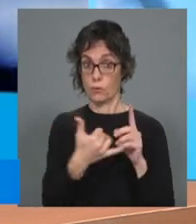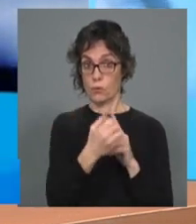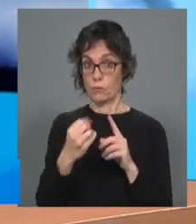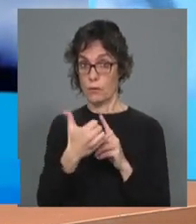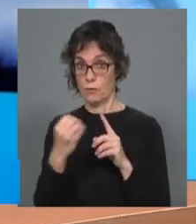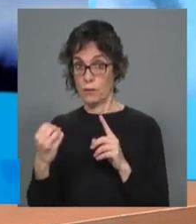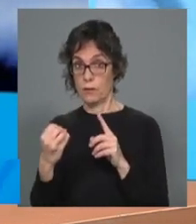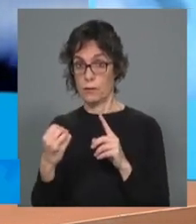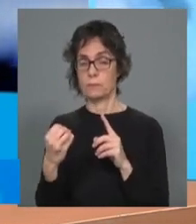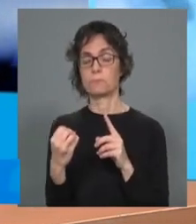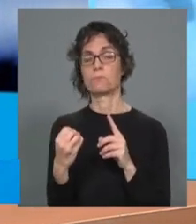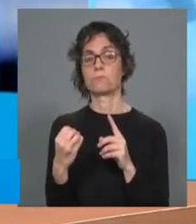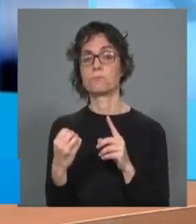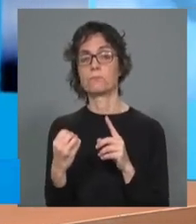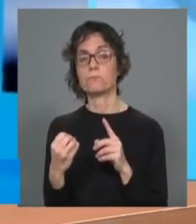depois do primeiro